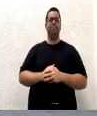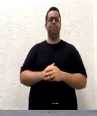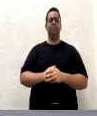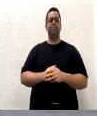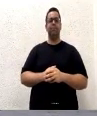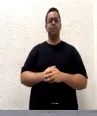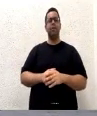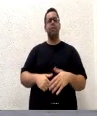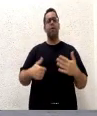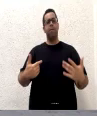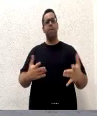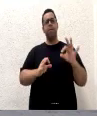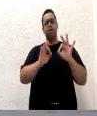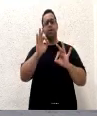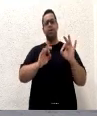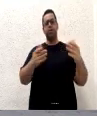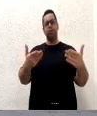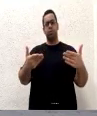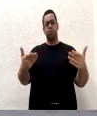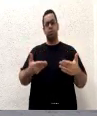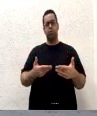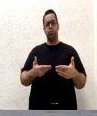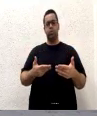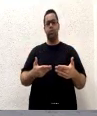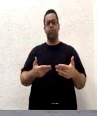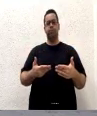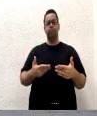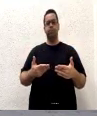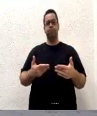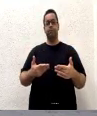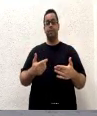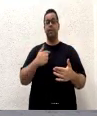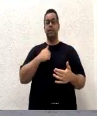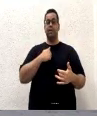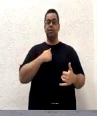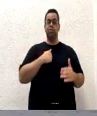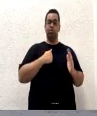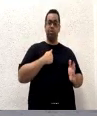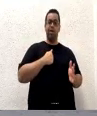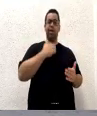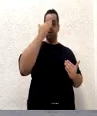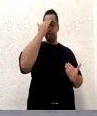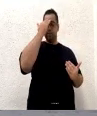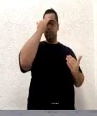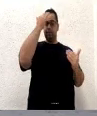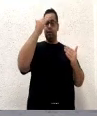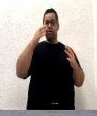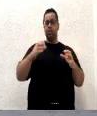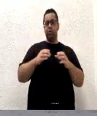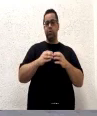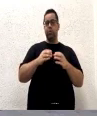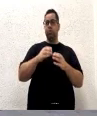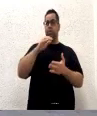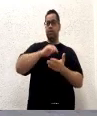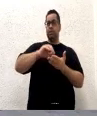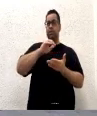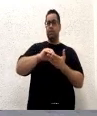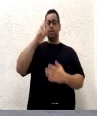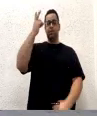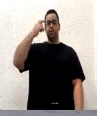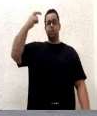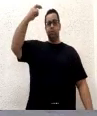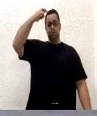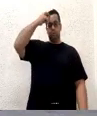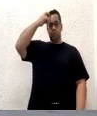esse projeto, na verdade ele nasce, e aqui eu quero já fazer os agradecimentos, né, a toda a equipe da Secretaria de Cultura da cidade de